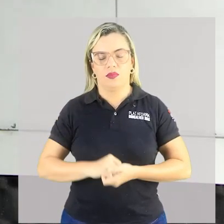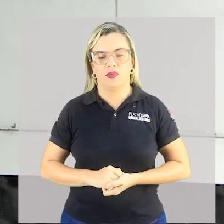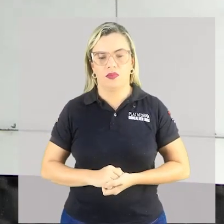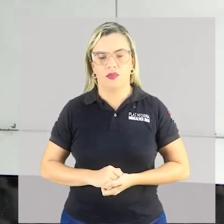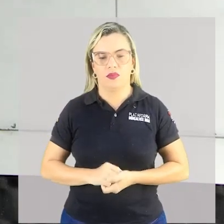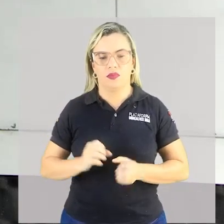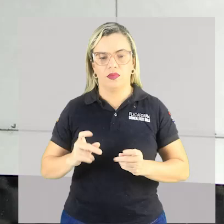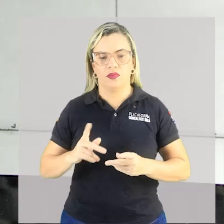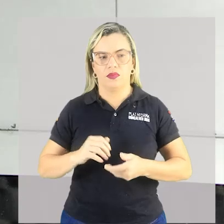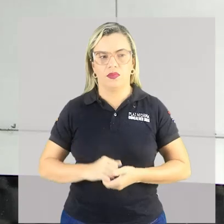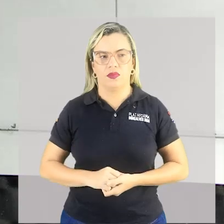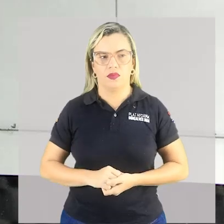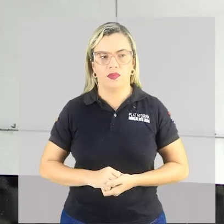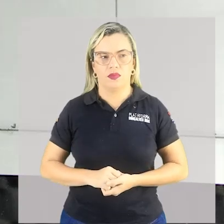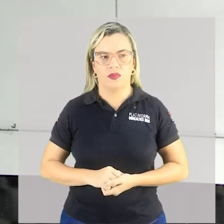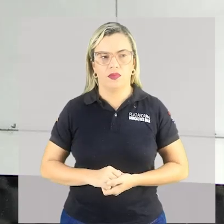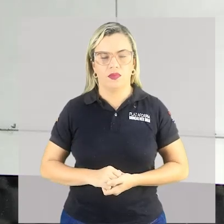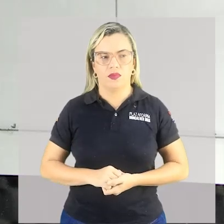embaixo, tá ok?